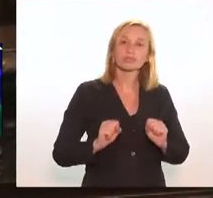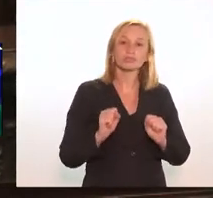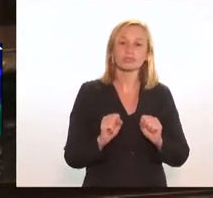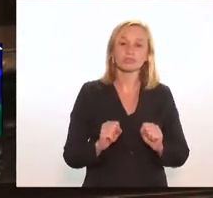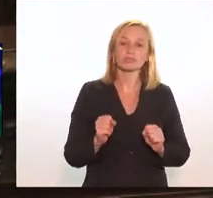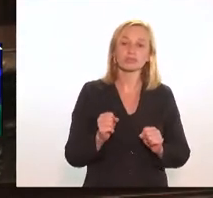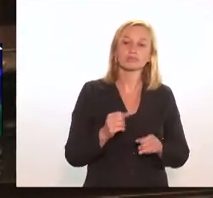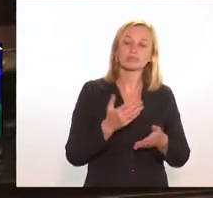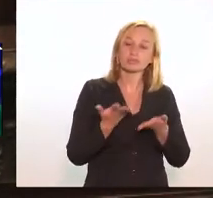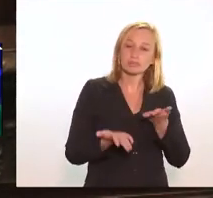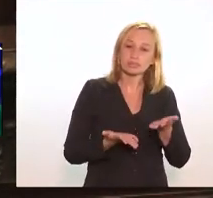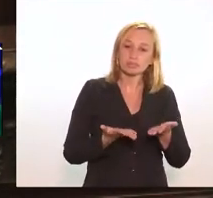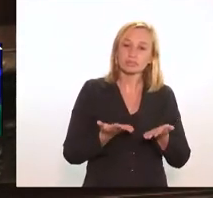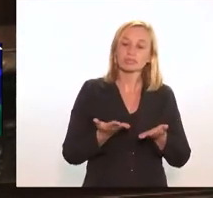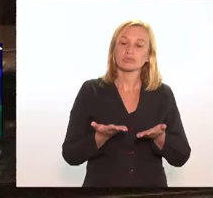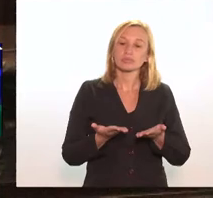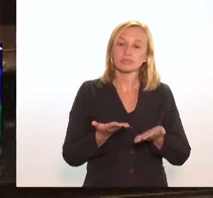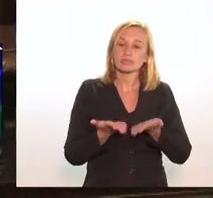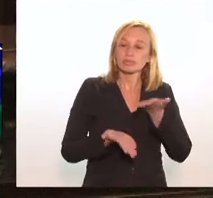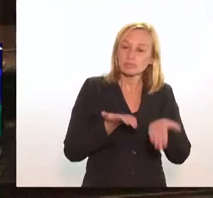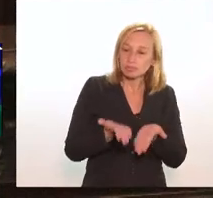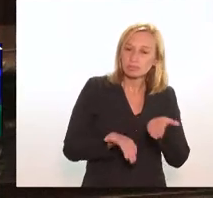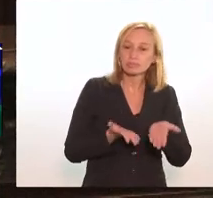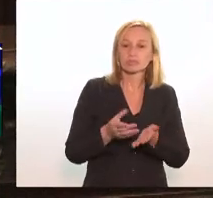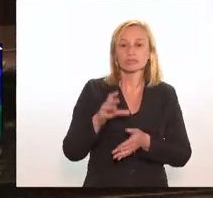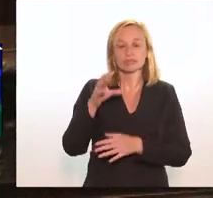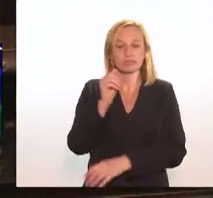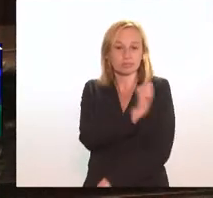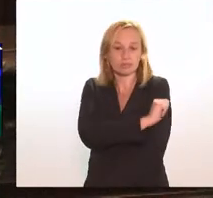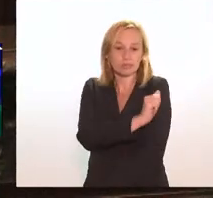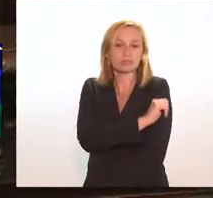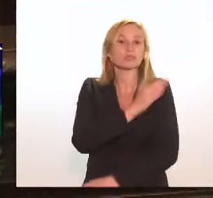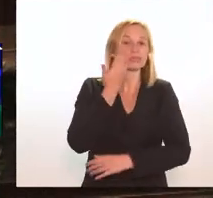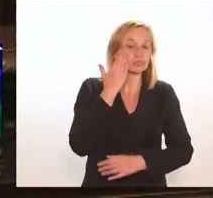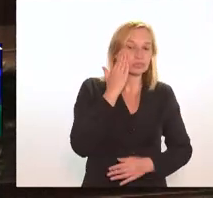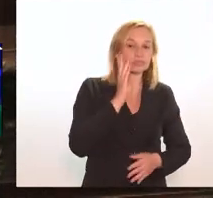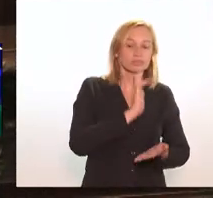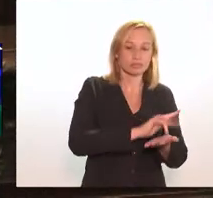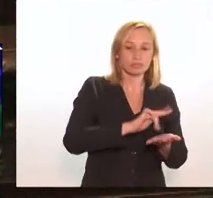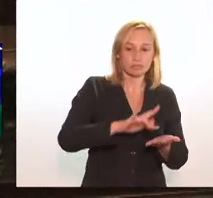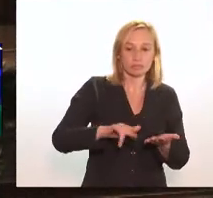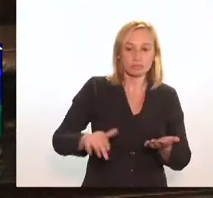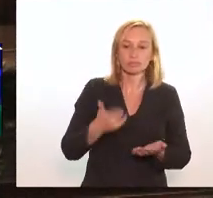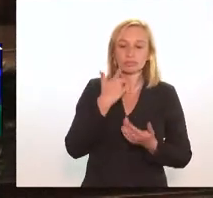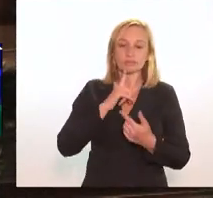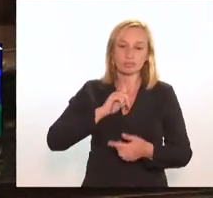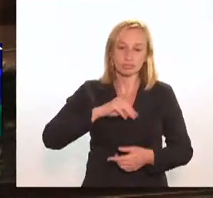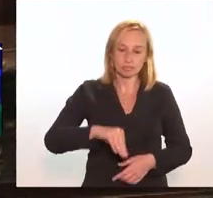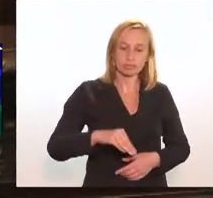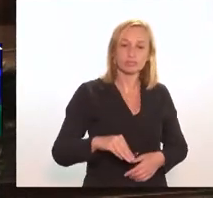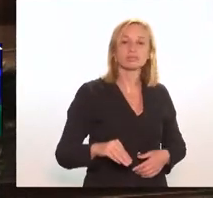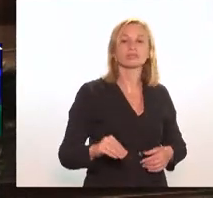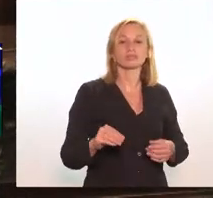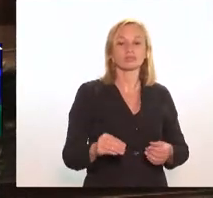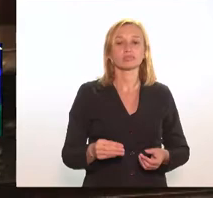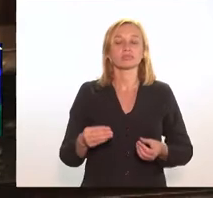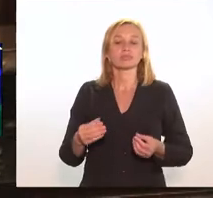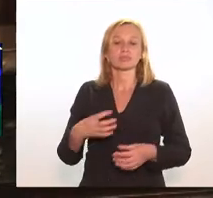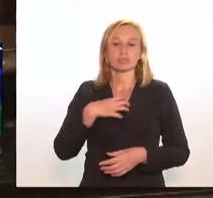essas diferentes formas, até para que o aluno compreenda as variações linguísticas, as variações de